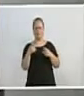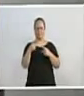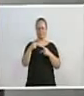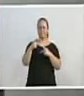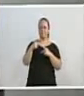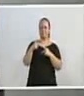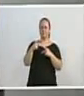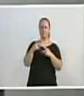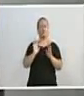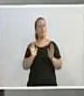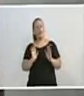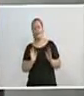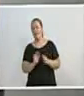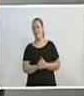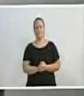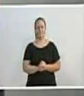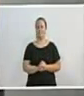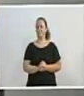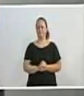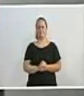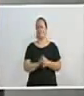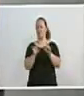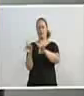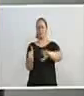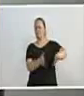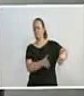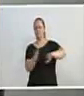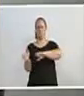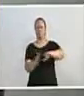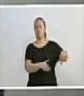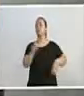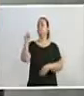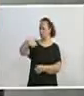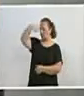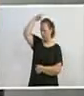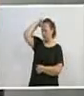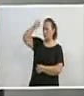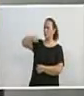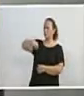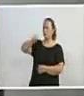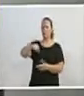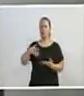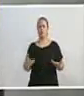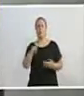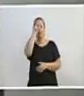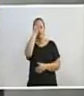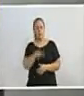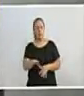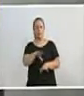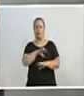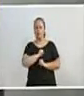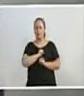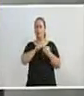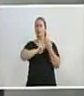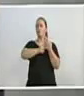coletivo. Deixamos de lado a demagogia. Sim, senhor vereador Adriano. Quem tem que arcar com as consequências, né,